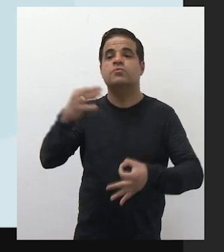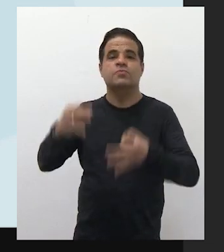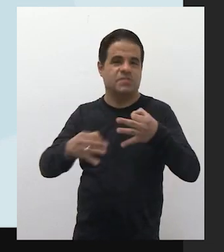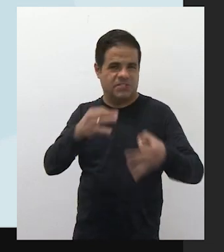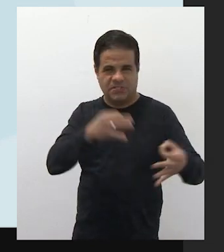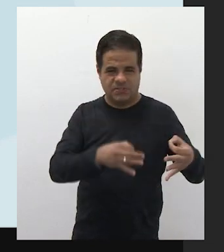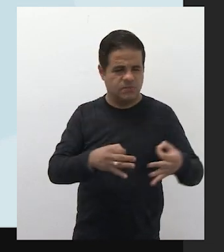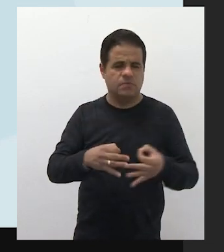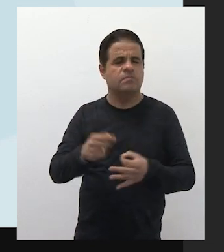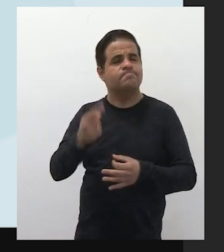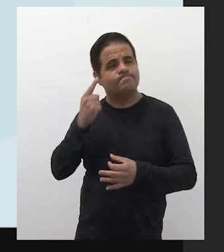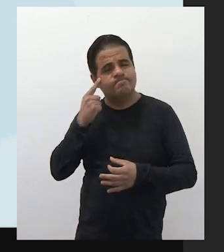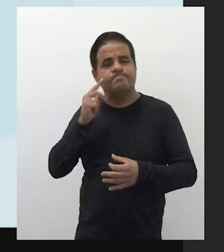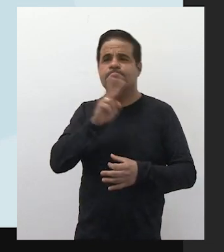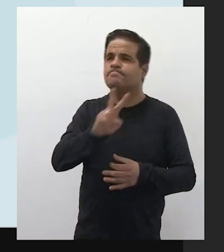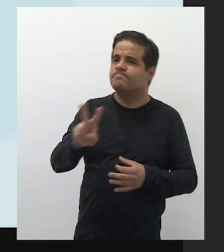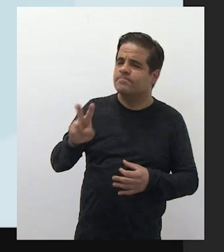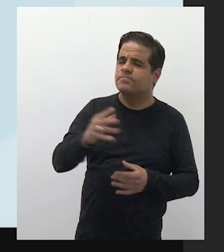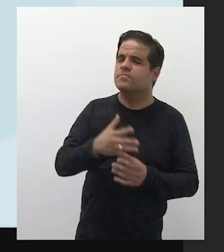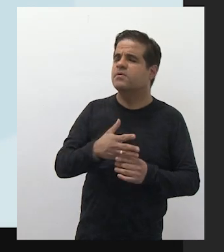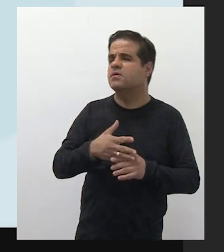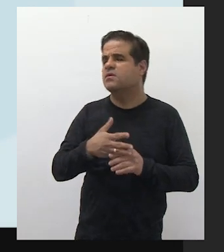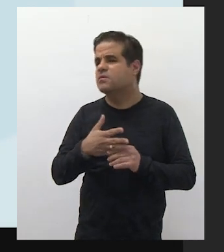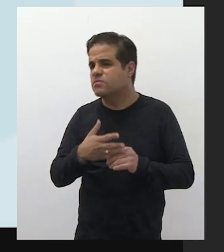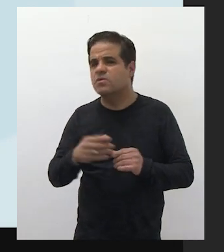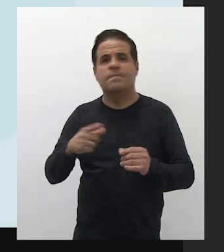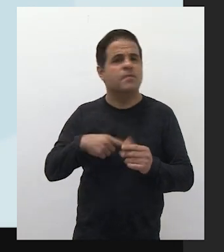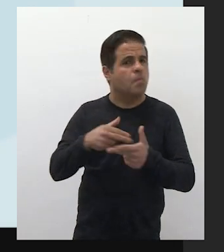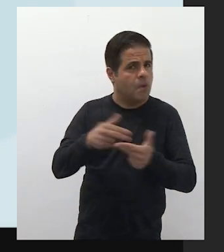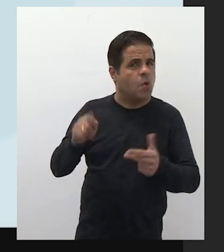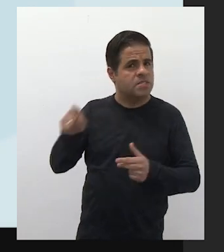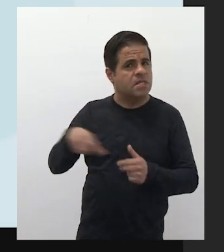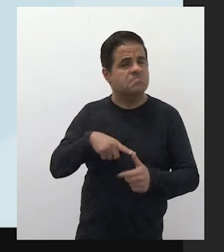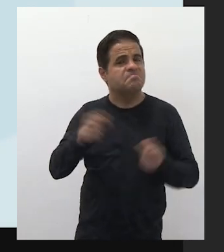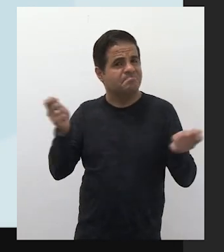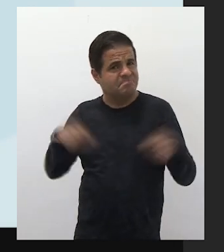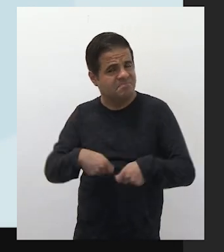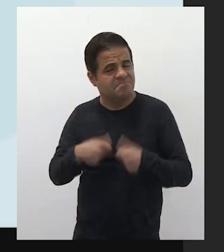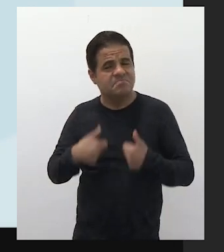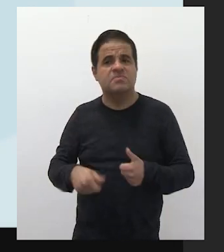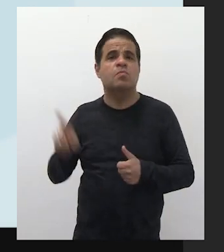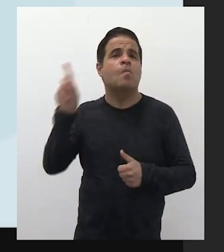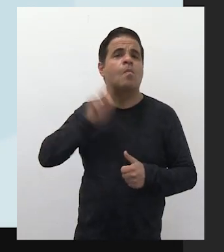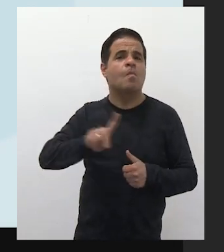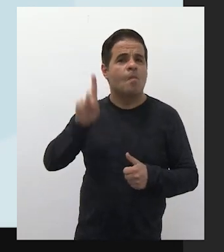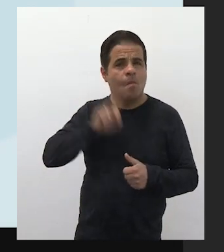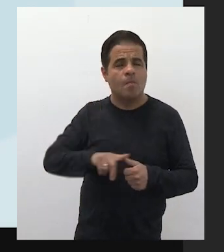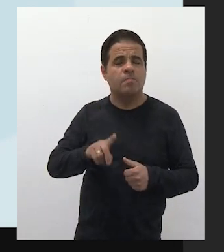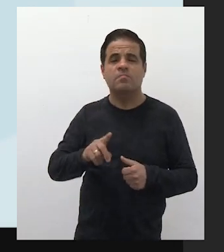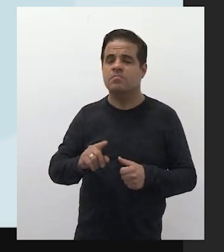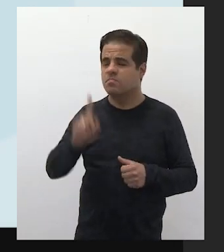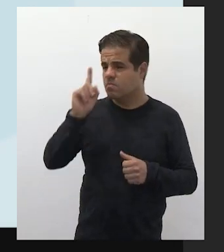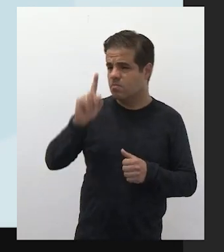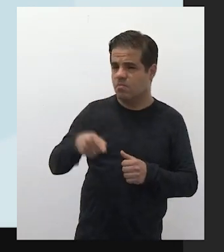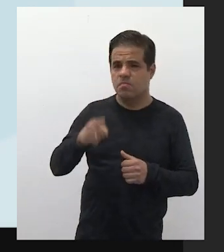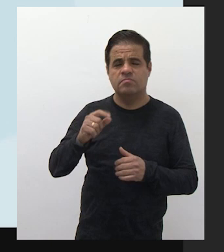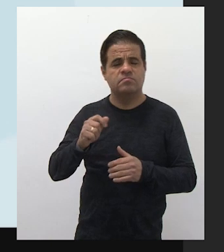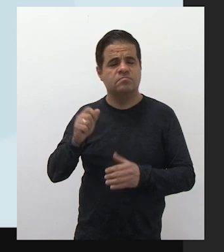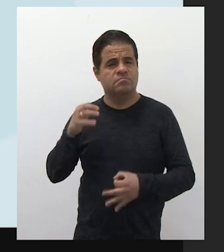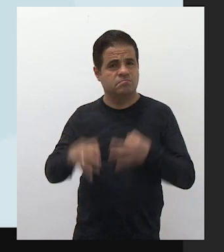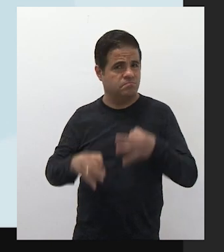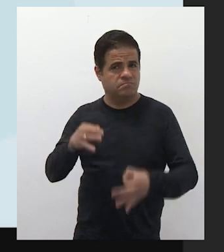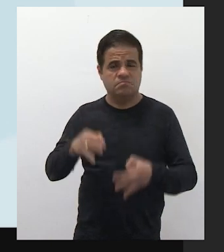jurídicos. Então, quando a gente vê, olha, tem uma coisa que funciona muito bem nos Estados Unidos, mandado de